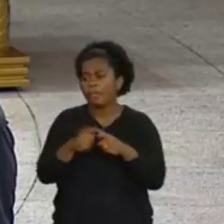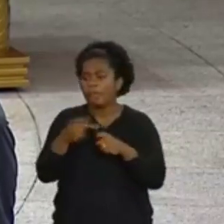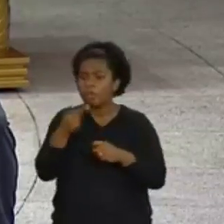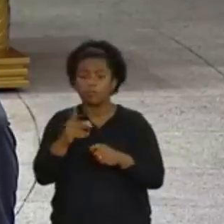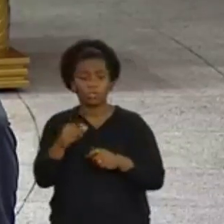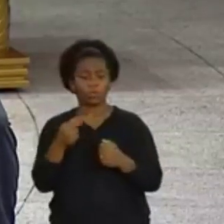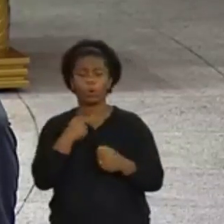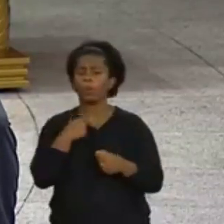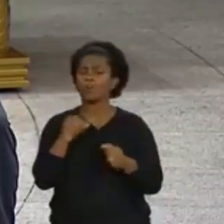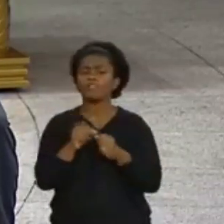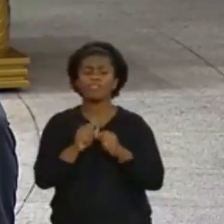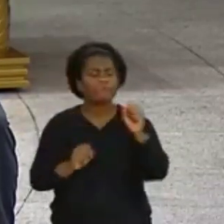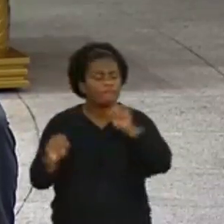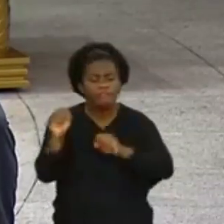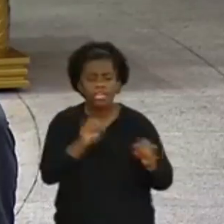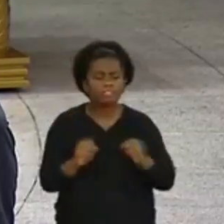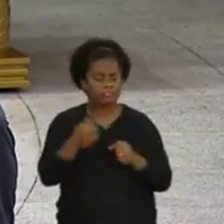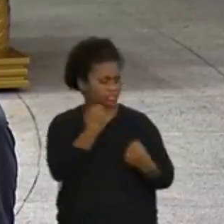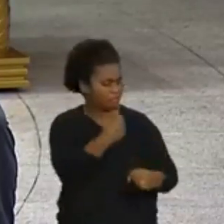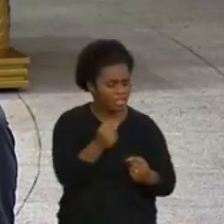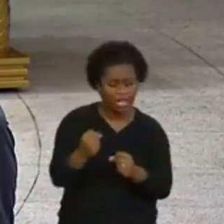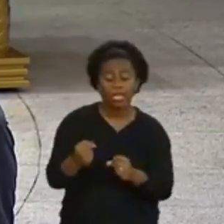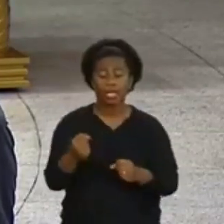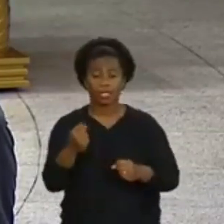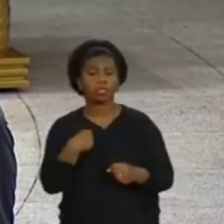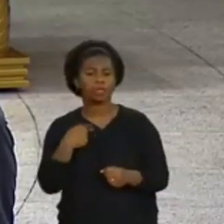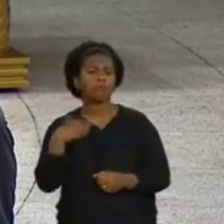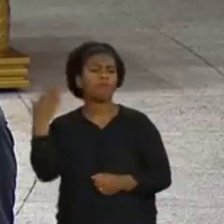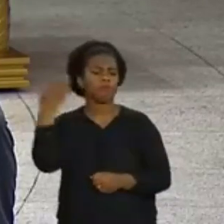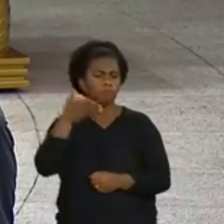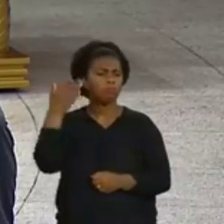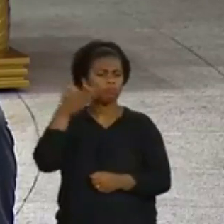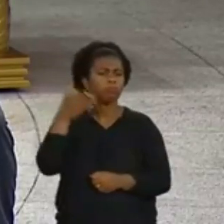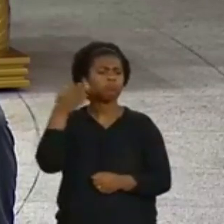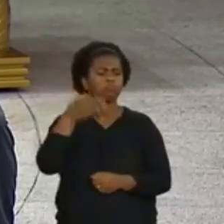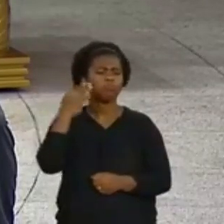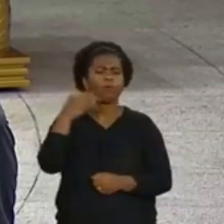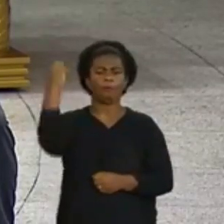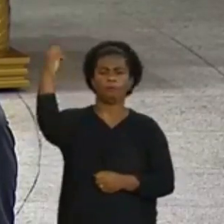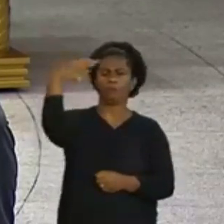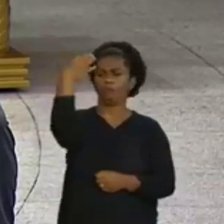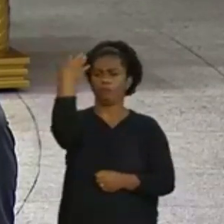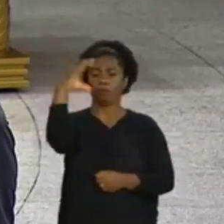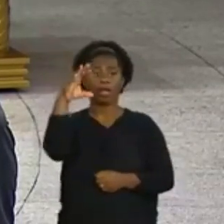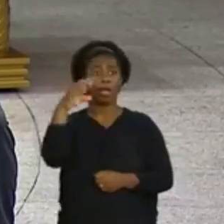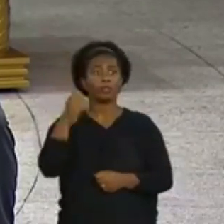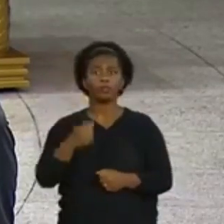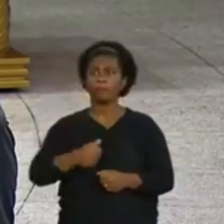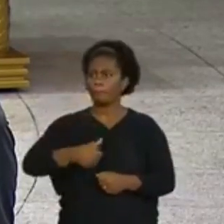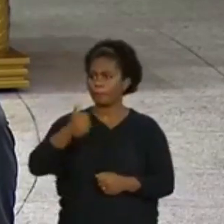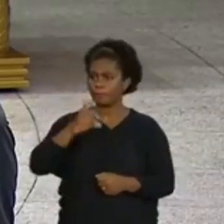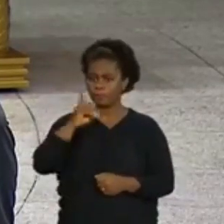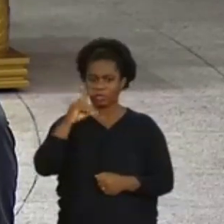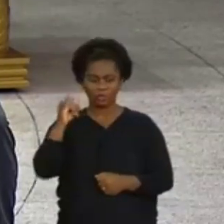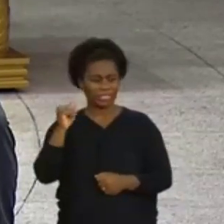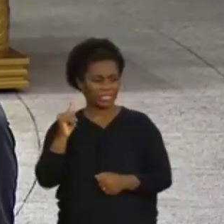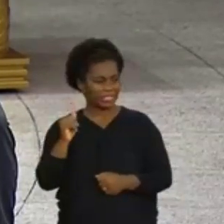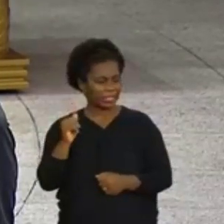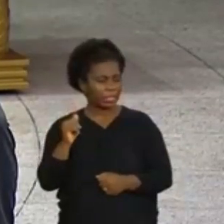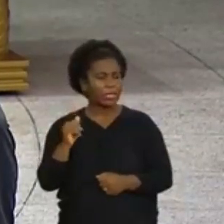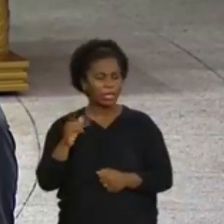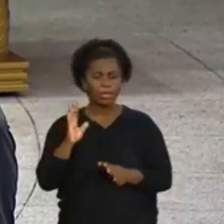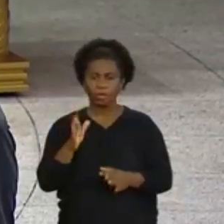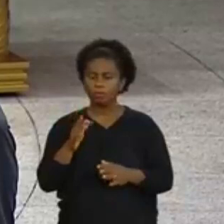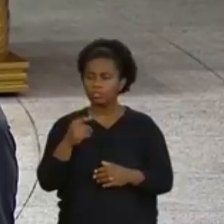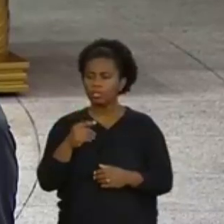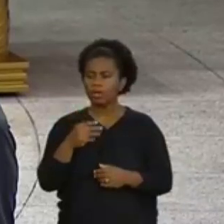casa, fazia mais nada. E eu passando pela sombra, passando no primeiro dia que eu vim aqui, já senti melhor. Mas eu queria dar o testemunho com o